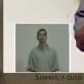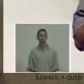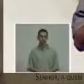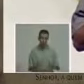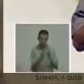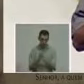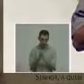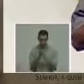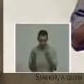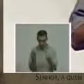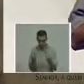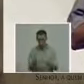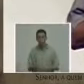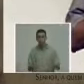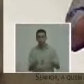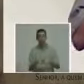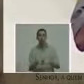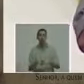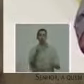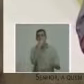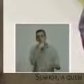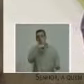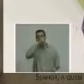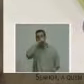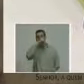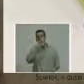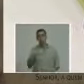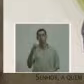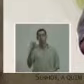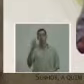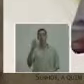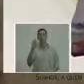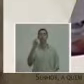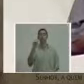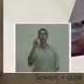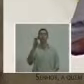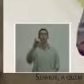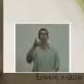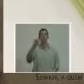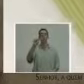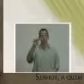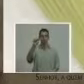carimbou os olhos dele. Pois quando você foi onde vai a andorinha, olha de óculos,